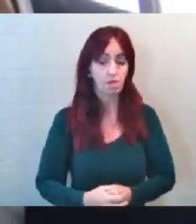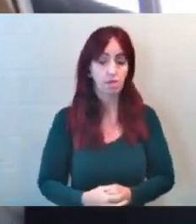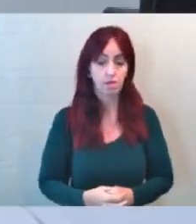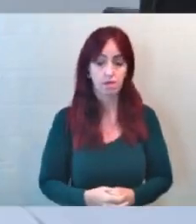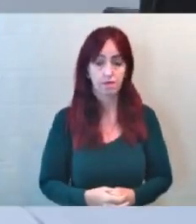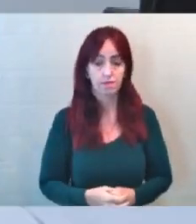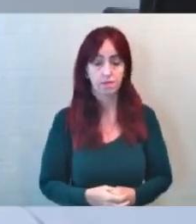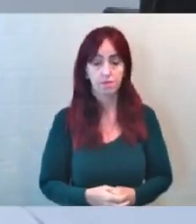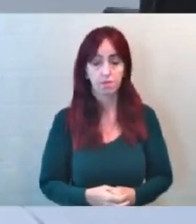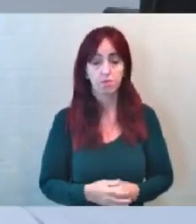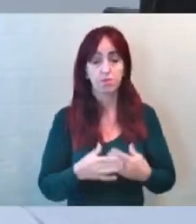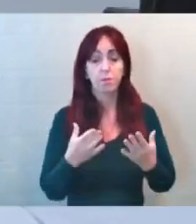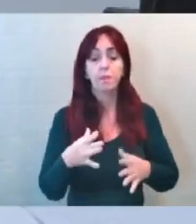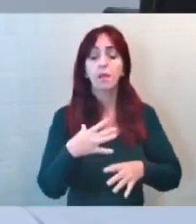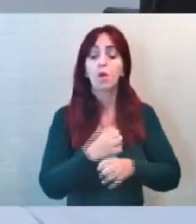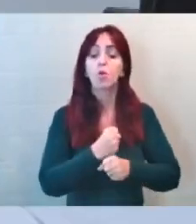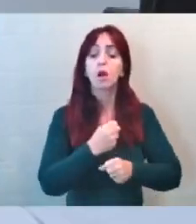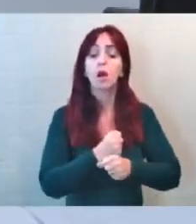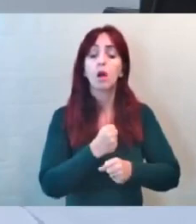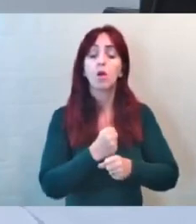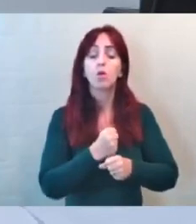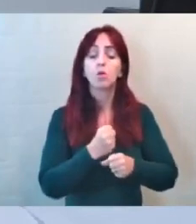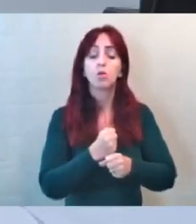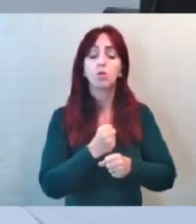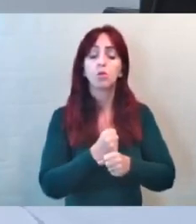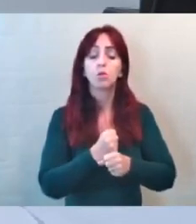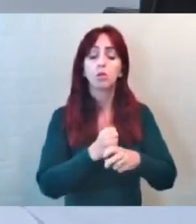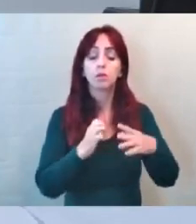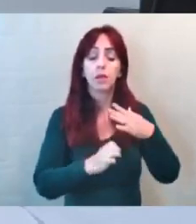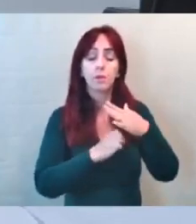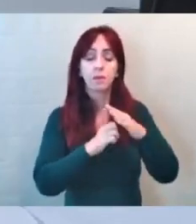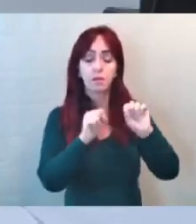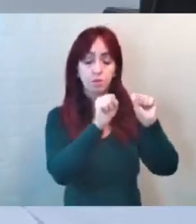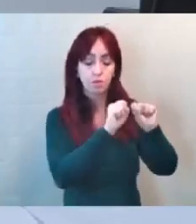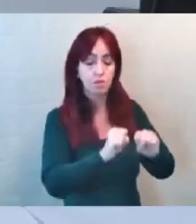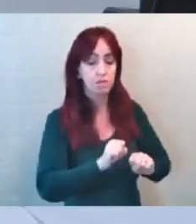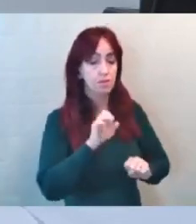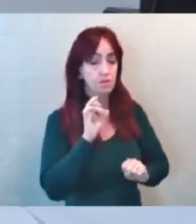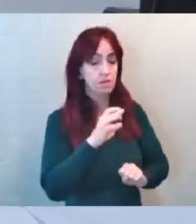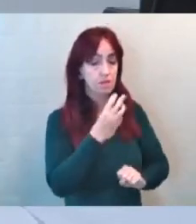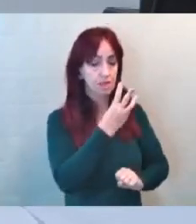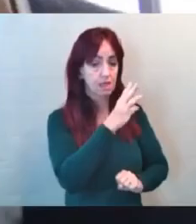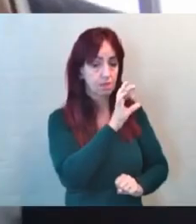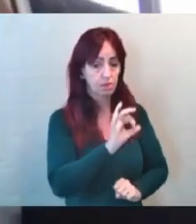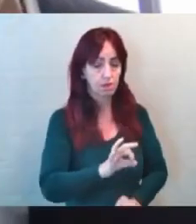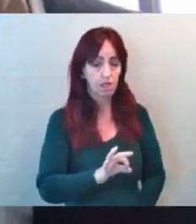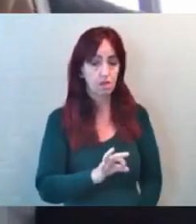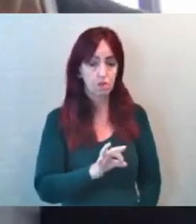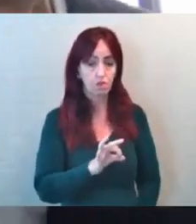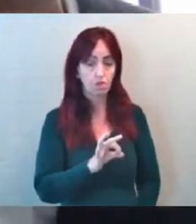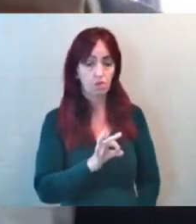Então, o cálculo da Transfaz para o sistema é só 3%.